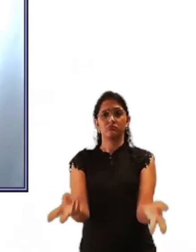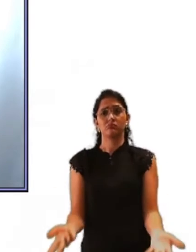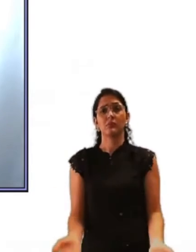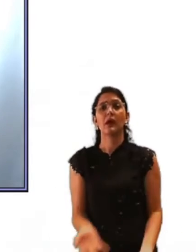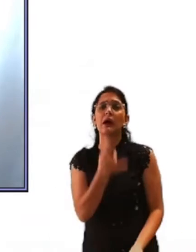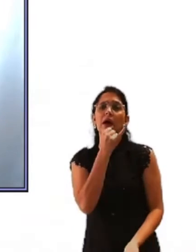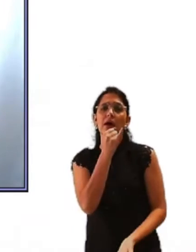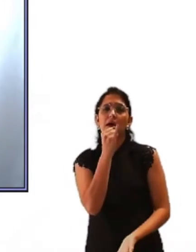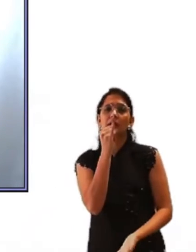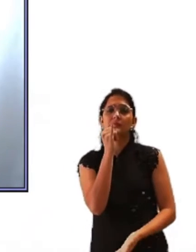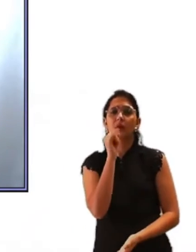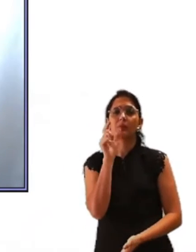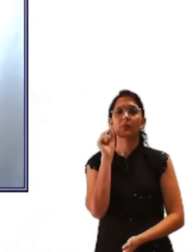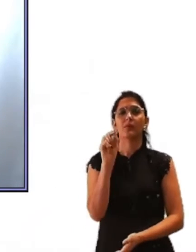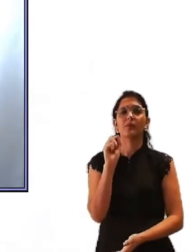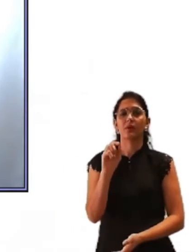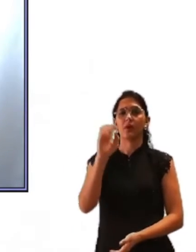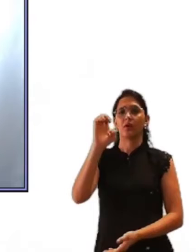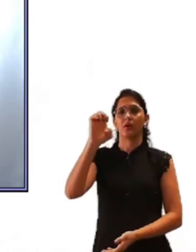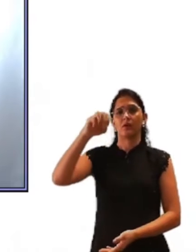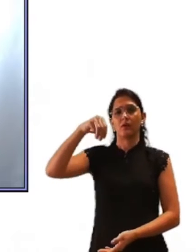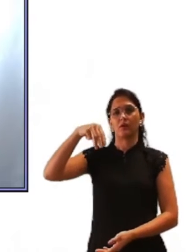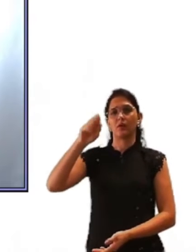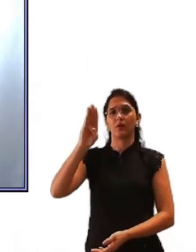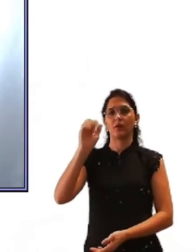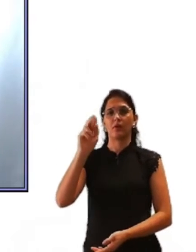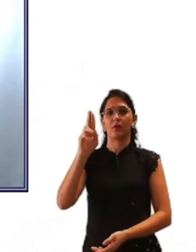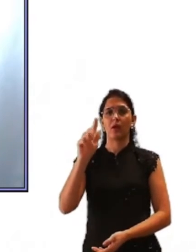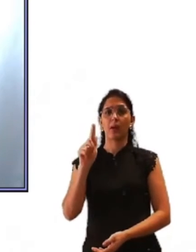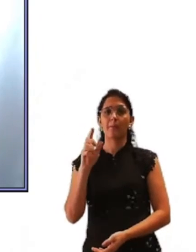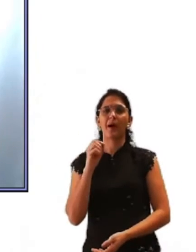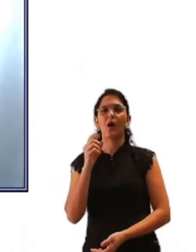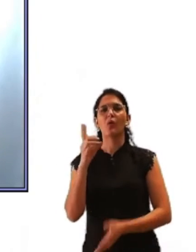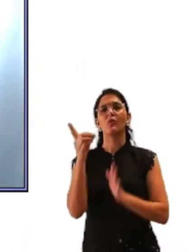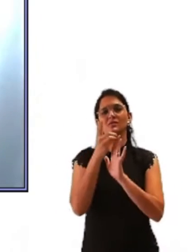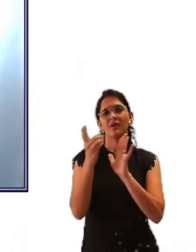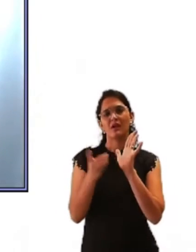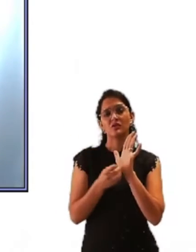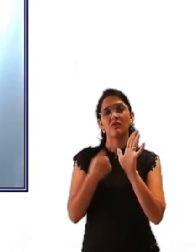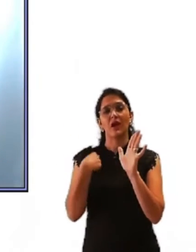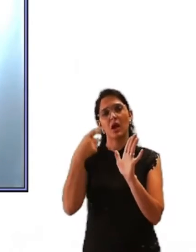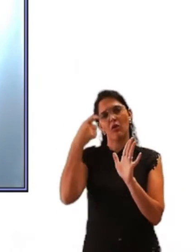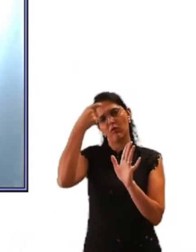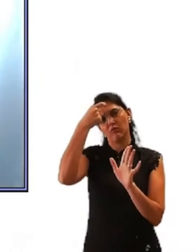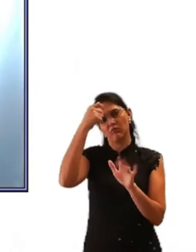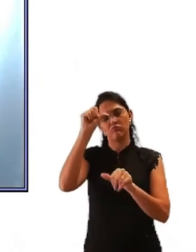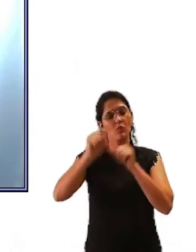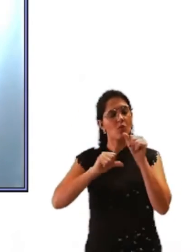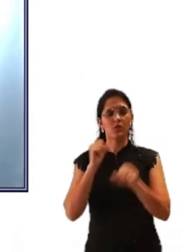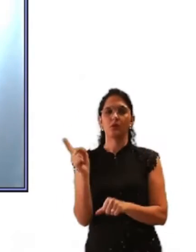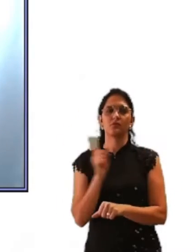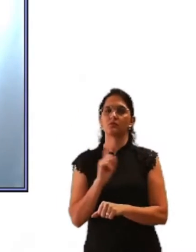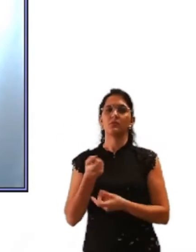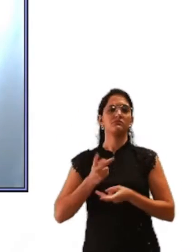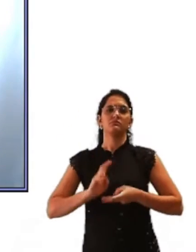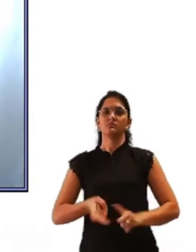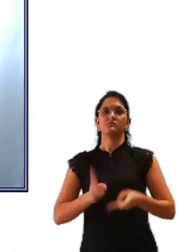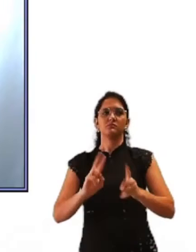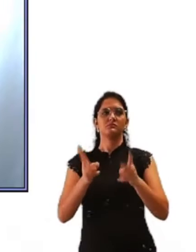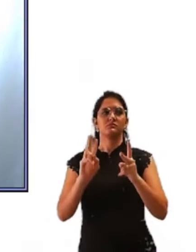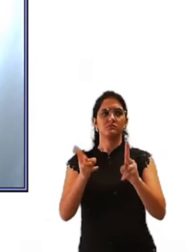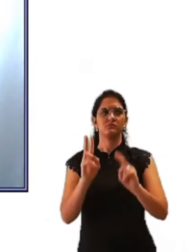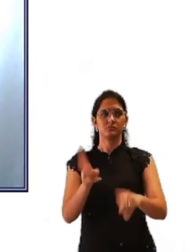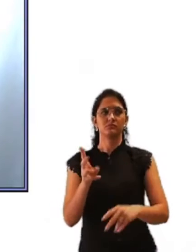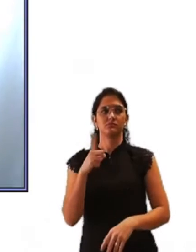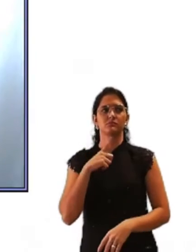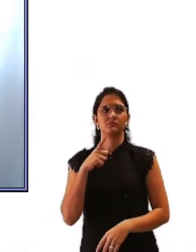né? Ah, teve embargo de declaração, eu não vou mudar meu entendimento, né? Às vezes nem lê ali os embargos. Isso seria